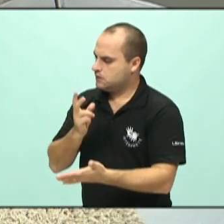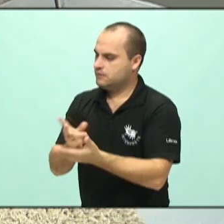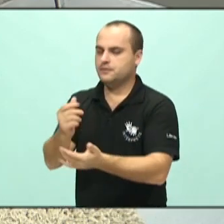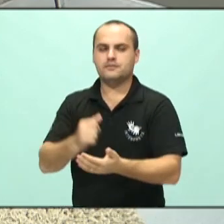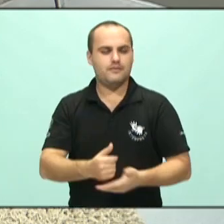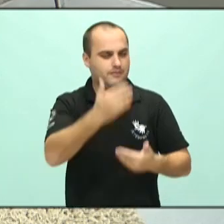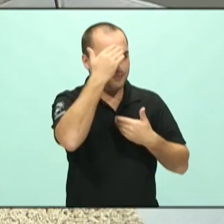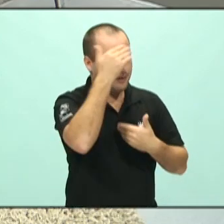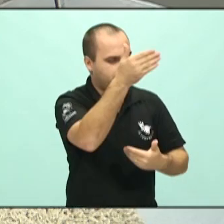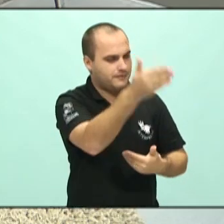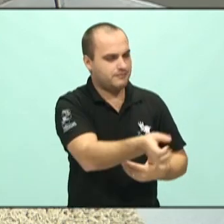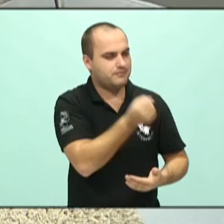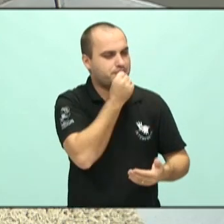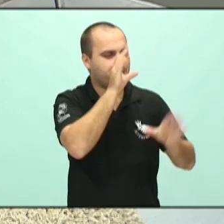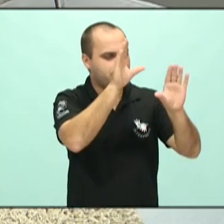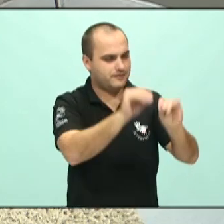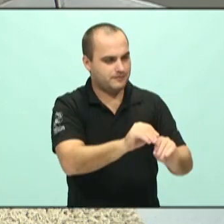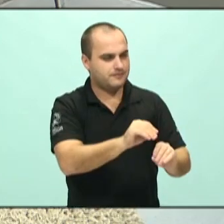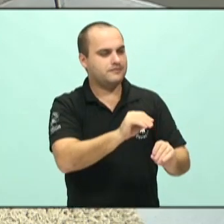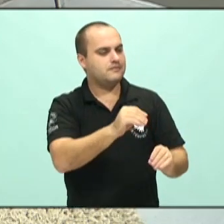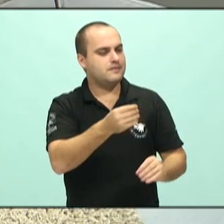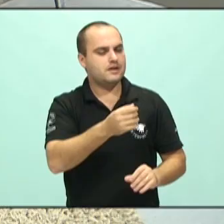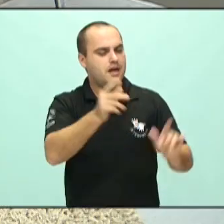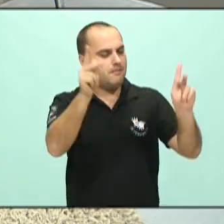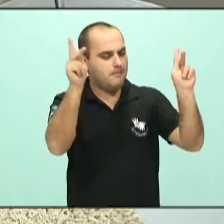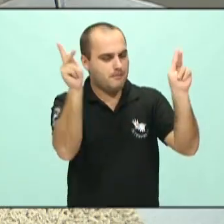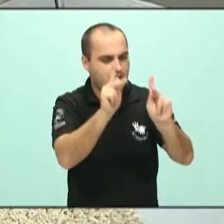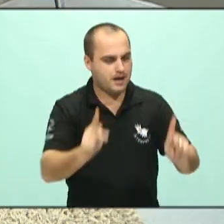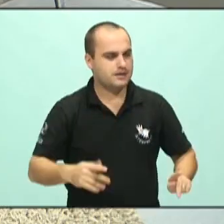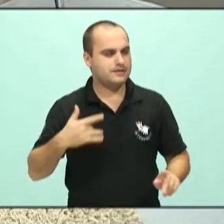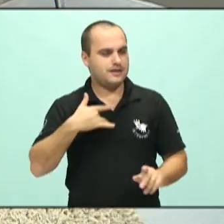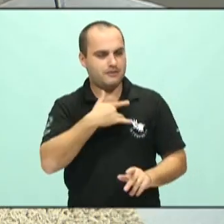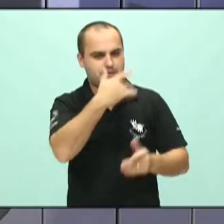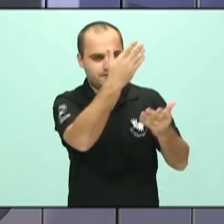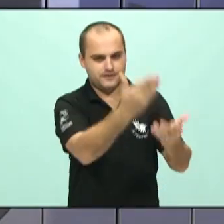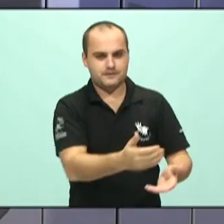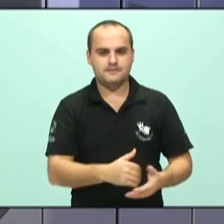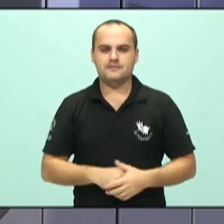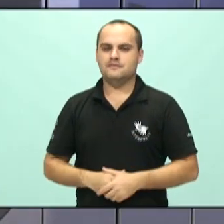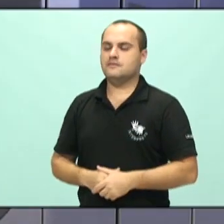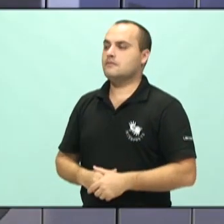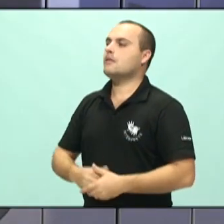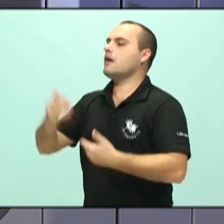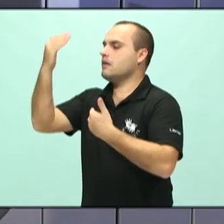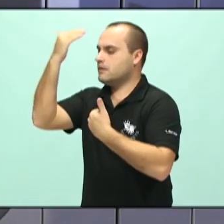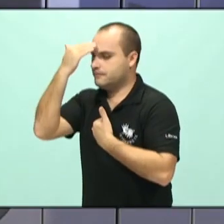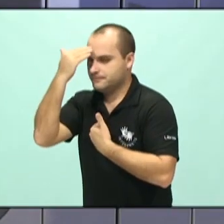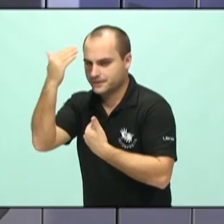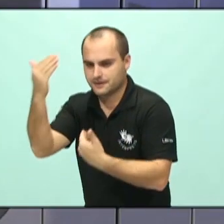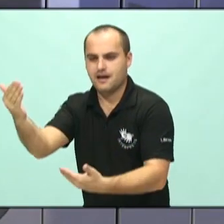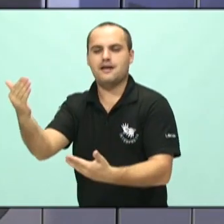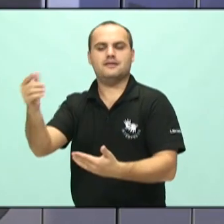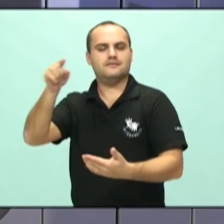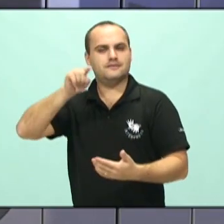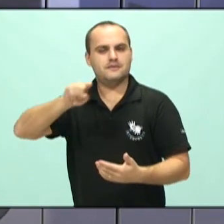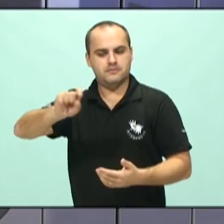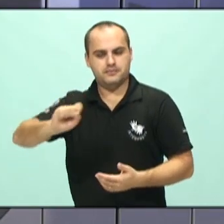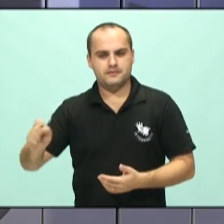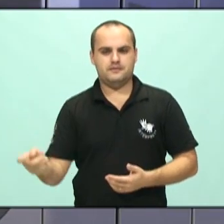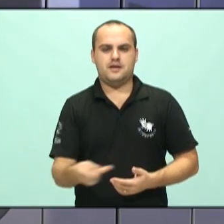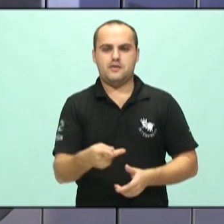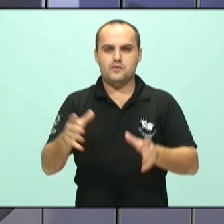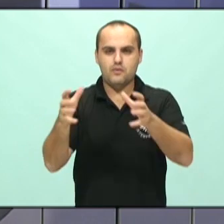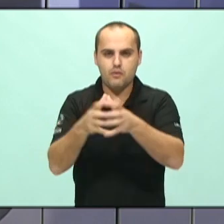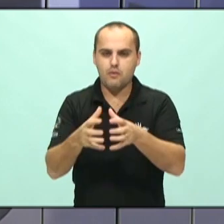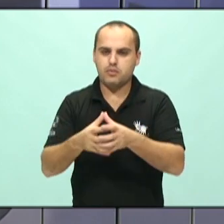obrigado ao senhor, uma boa noite e muita paz e saúde ao senhor. Carlos Antônio, te agradeço muito pela oportunidade, toda a equipe aqui